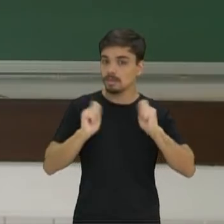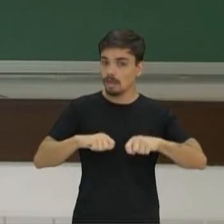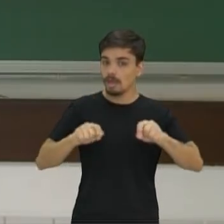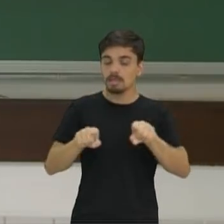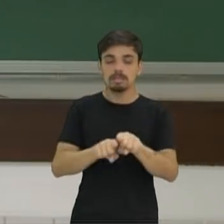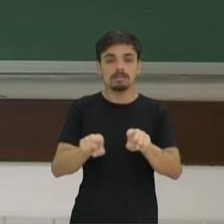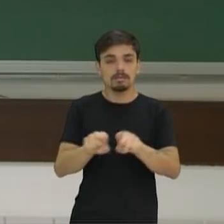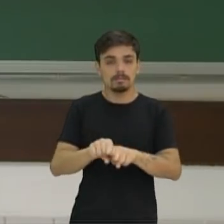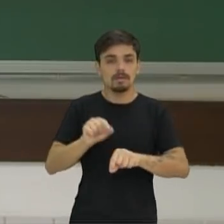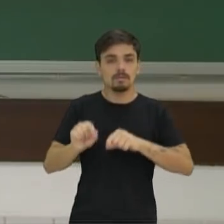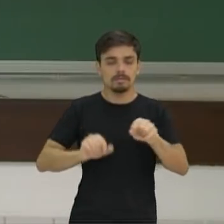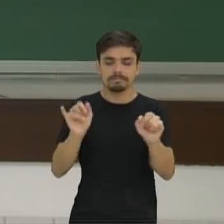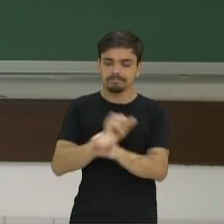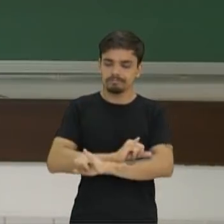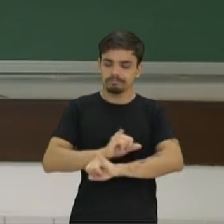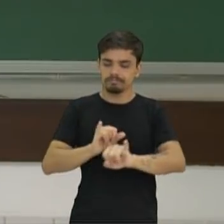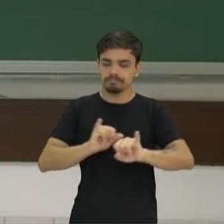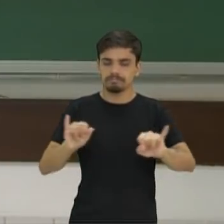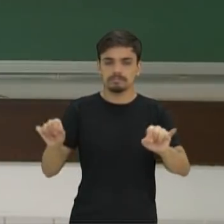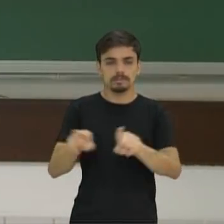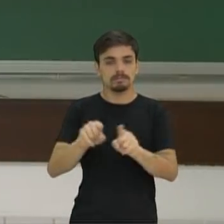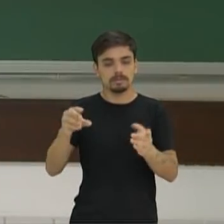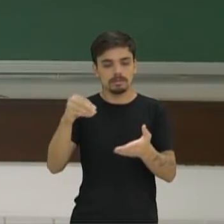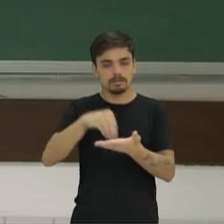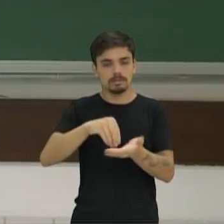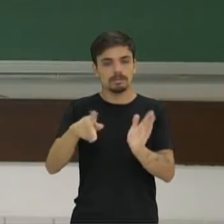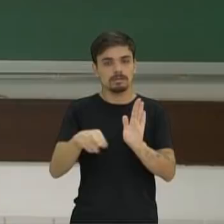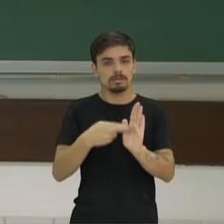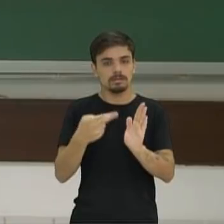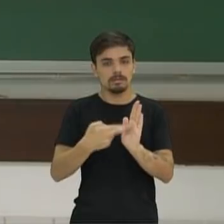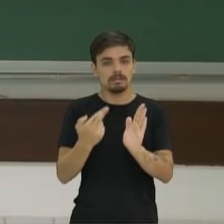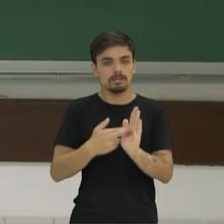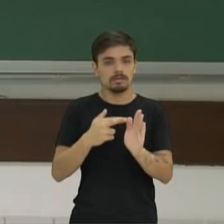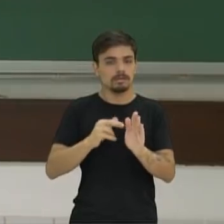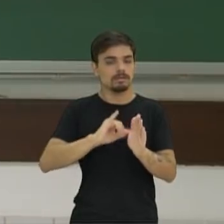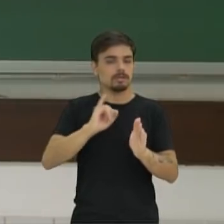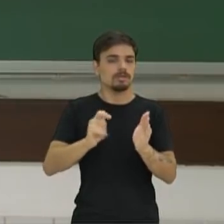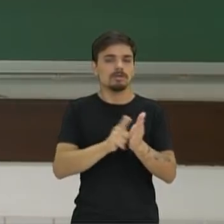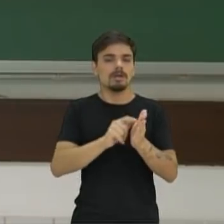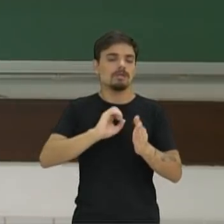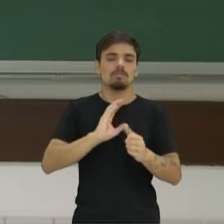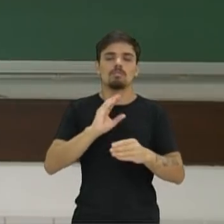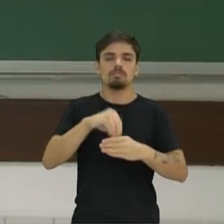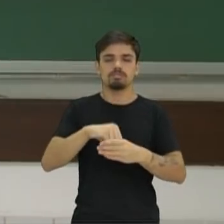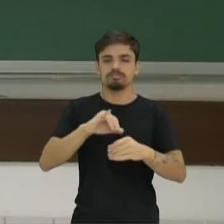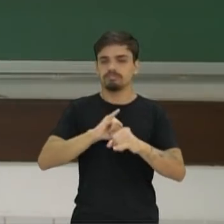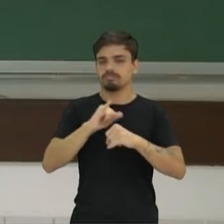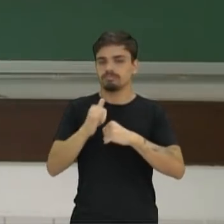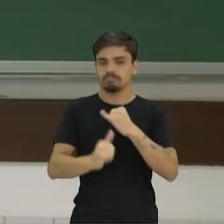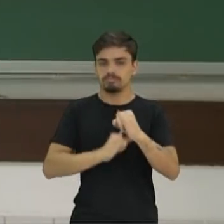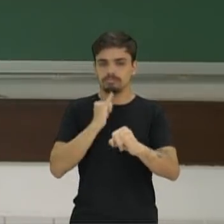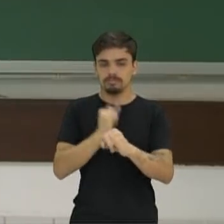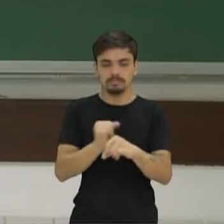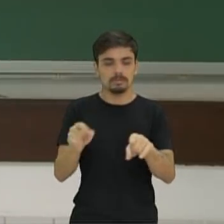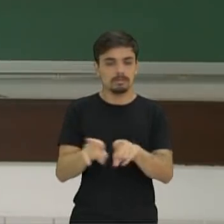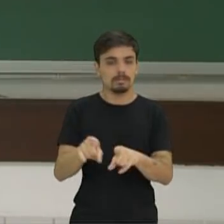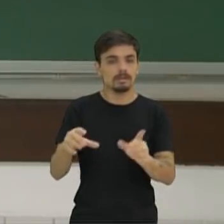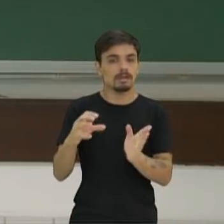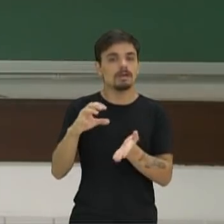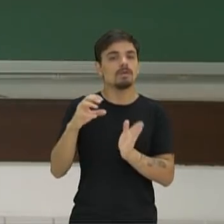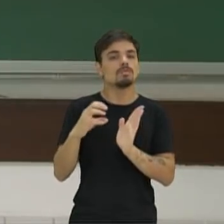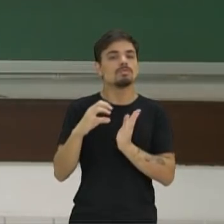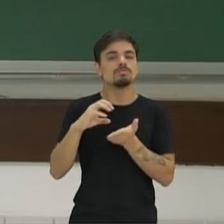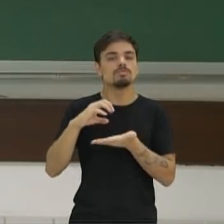ali divulgados tanto em revistas, jornais, pela internet. Então, nesse caso, nós temos ali como suporte a